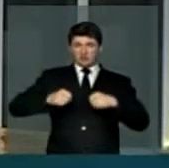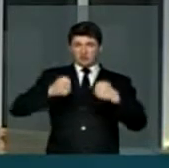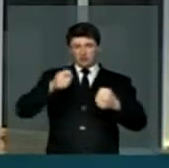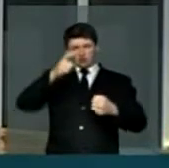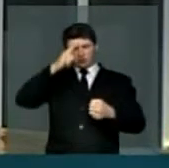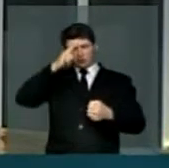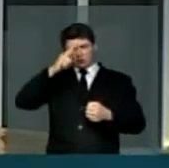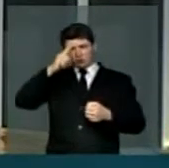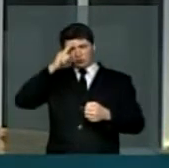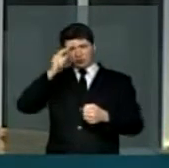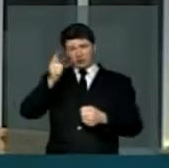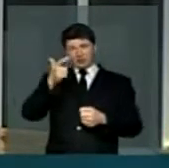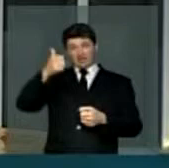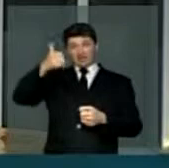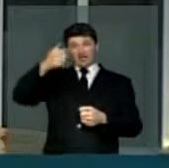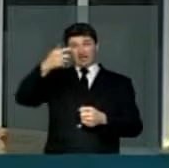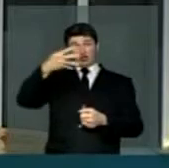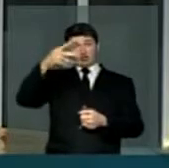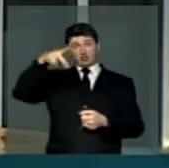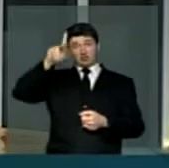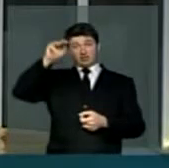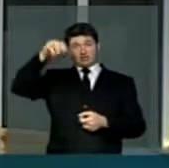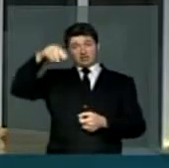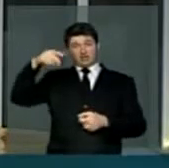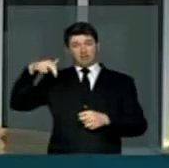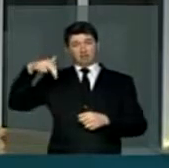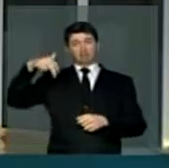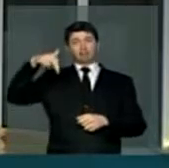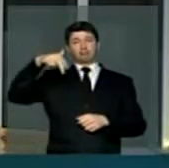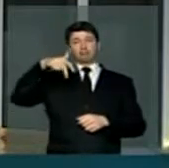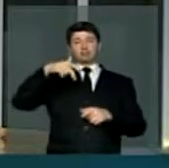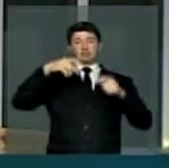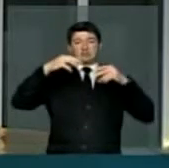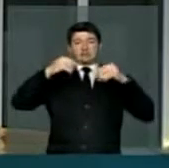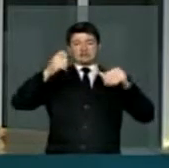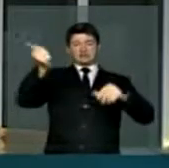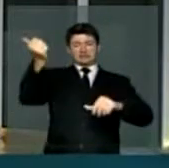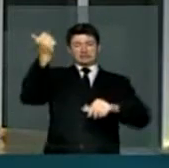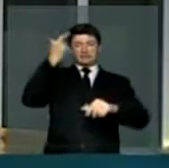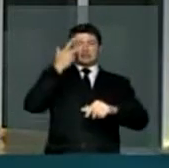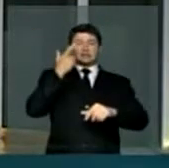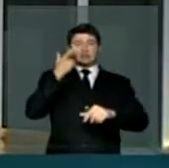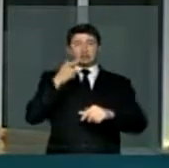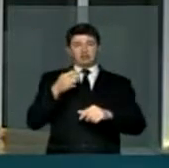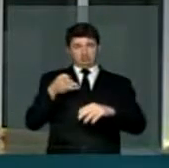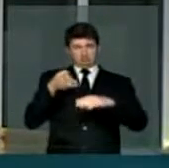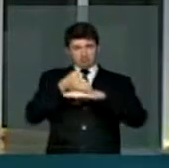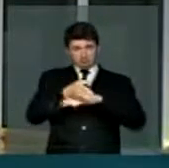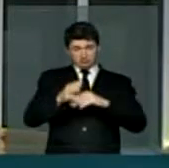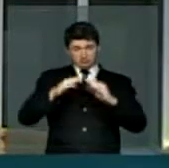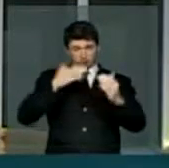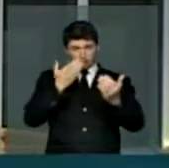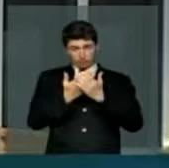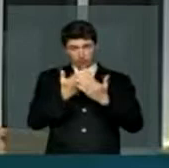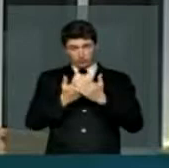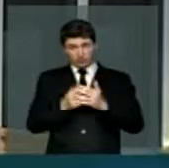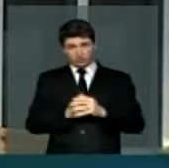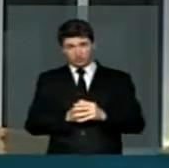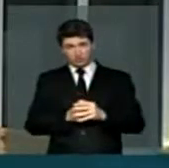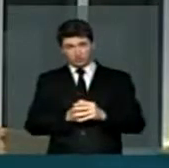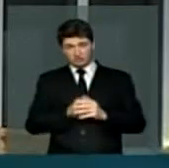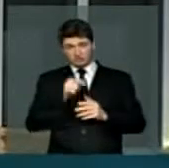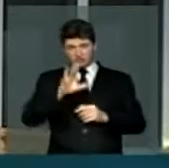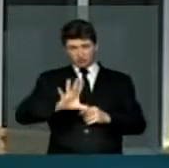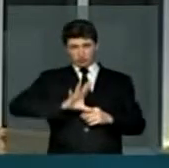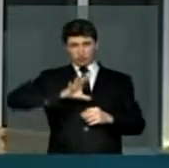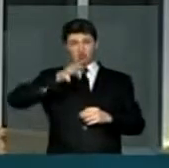dias 14 quilômetros pelo sertão do Ceará para poder frequentar uma escola? Teria